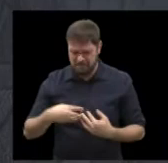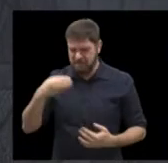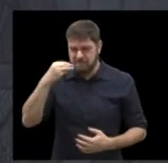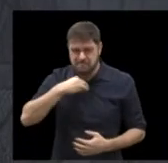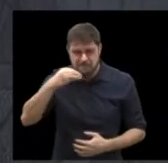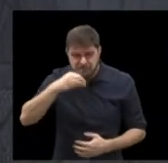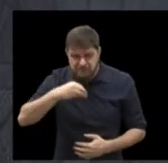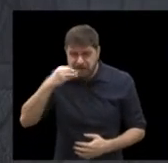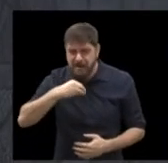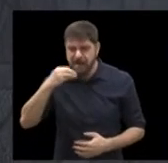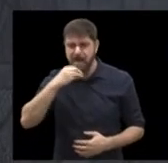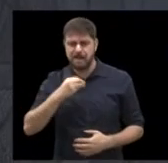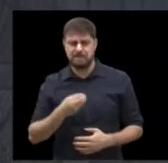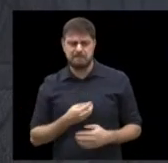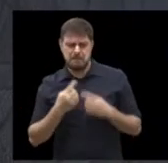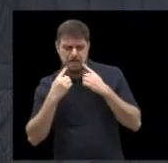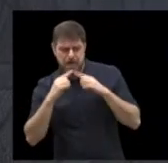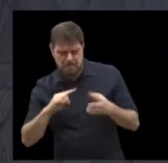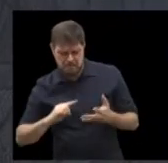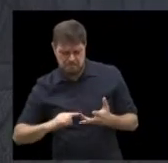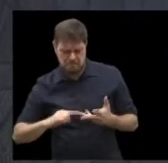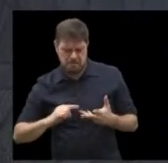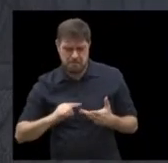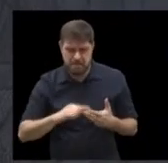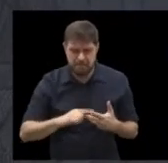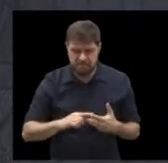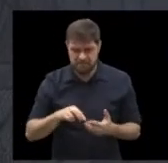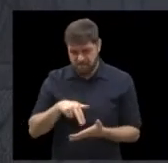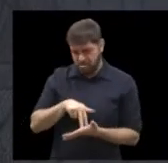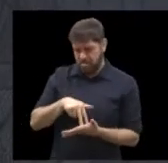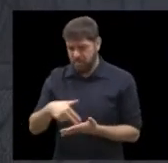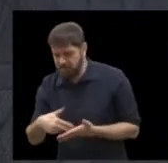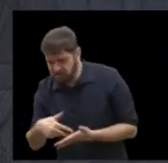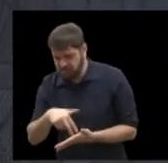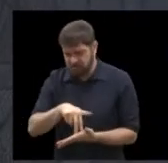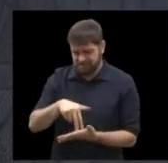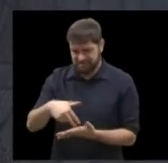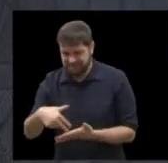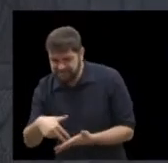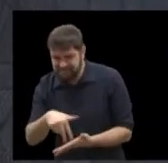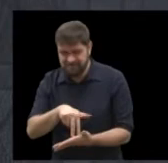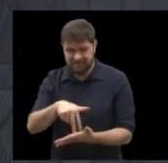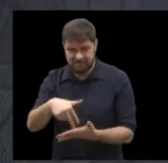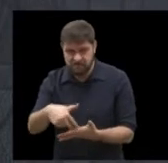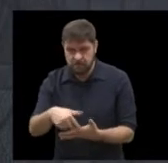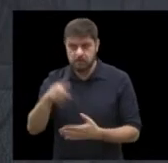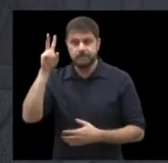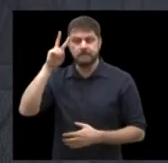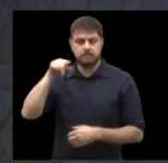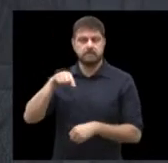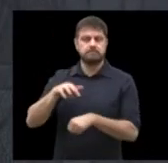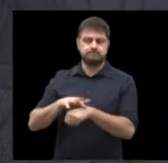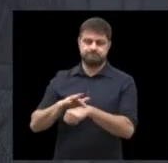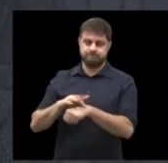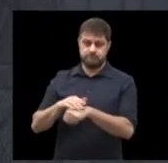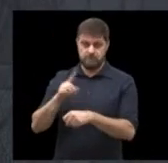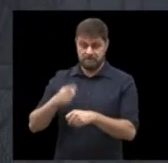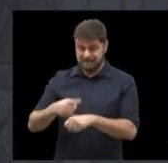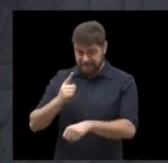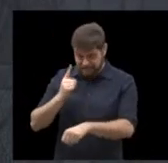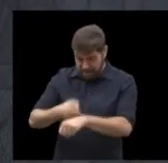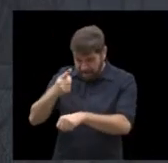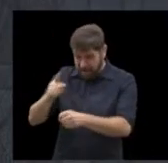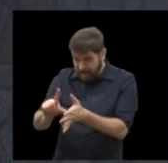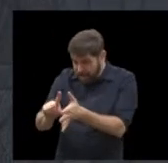fraqueza muscular, dificuldade de marcha, alguma coisa assim, lembrar sempre desse tipo de doença, porque quanto mais cedo você